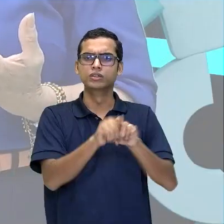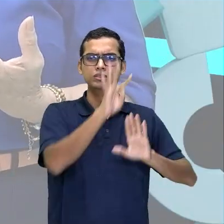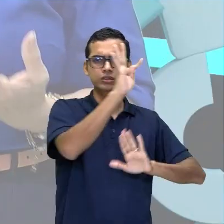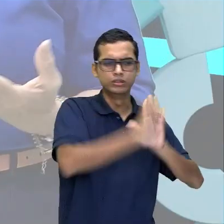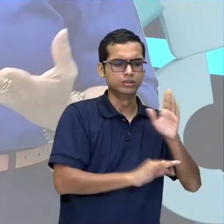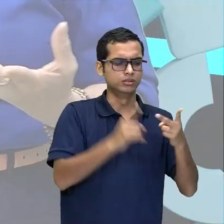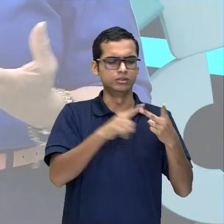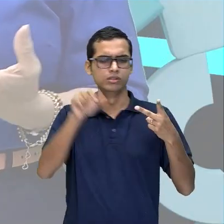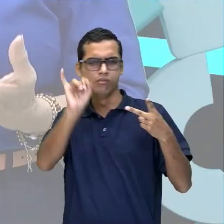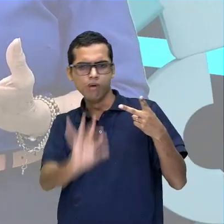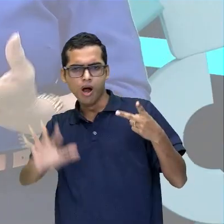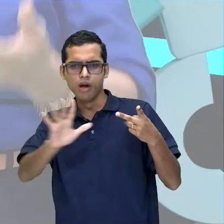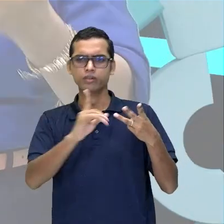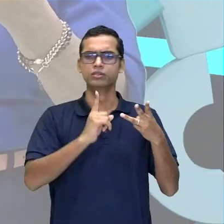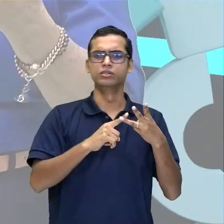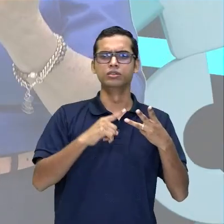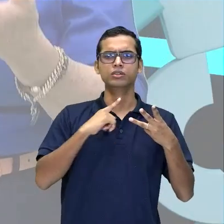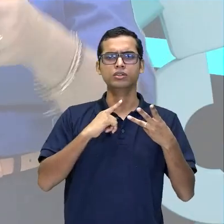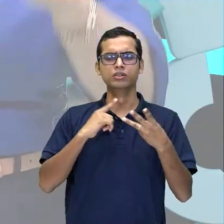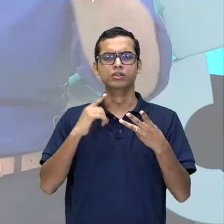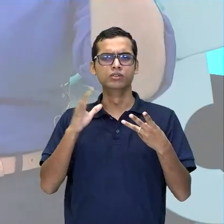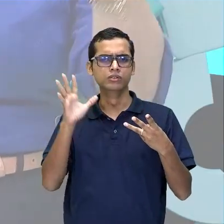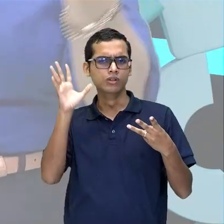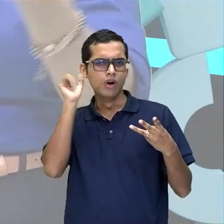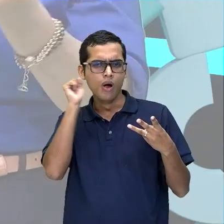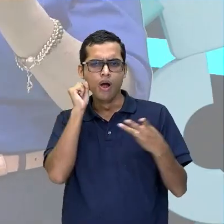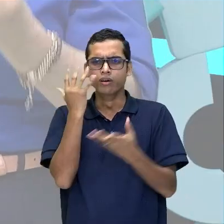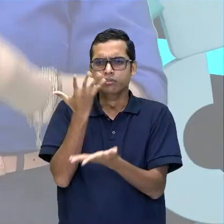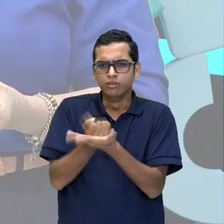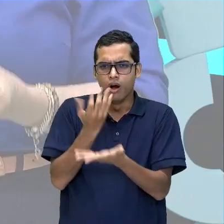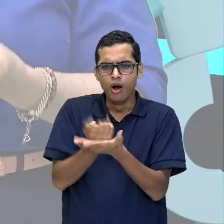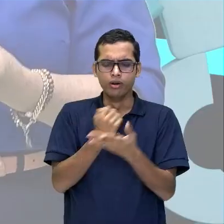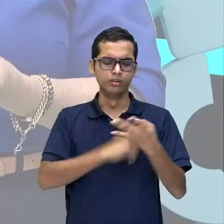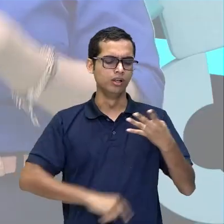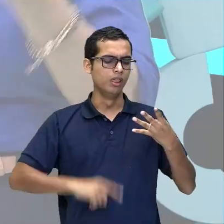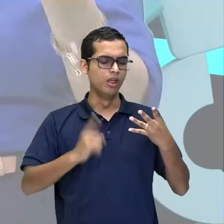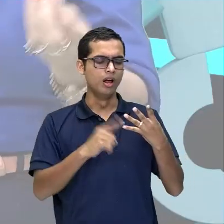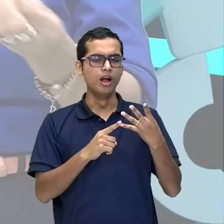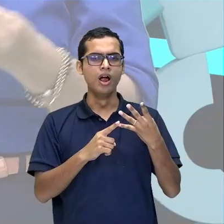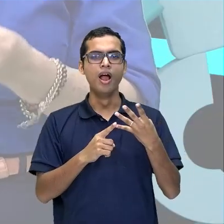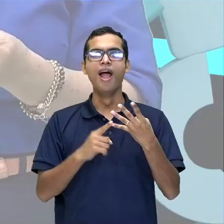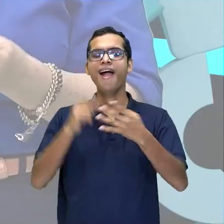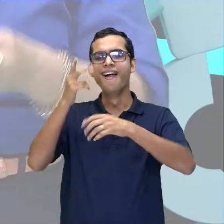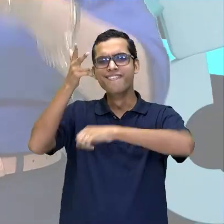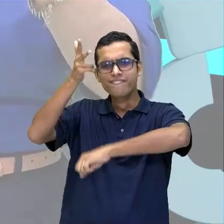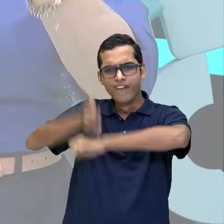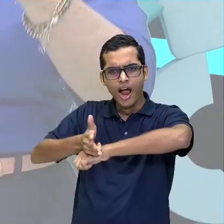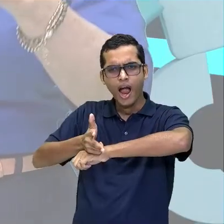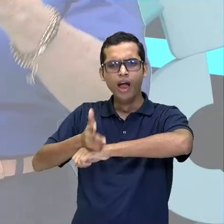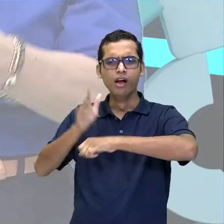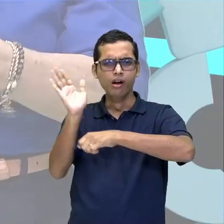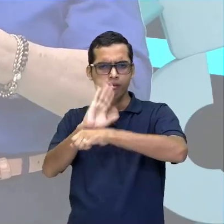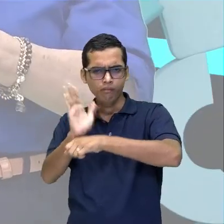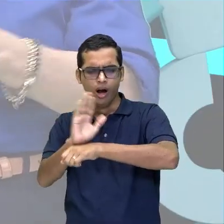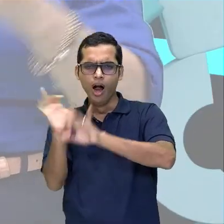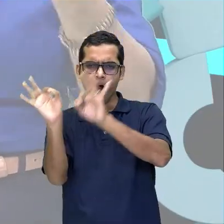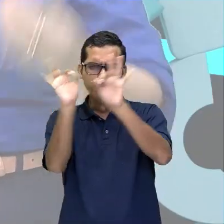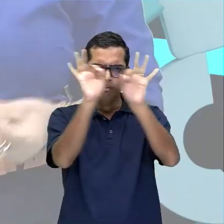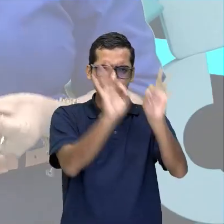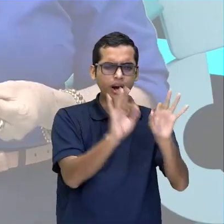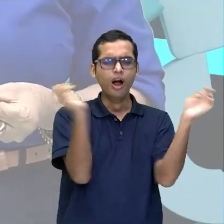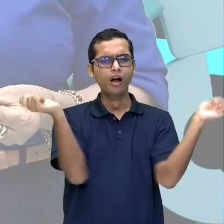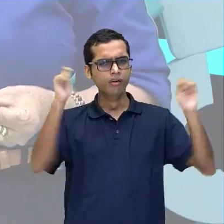imagens, áudio e vídeo. Então, a combinação Isso aí resulta na hipermídia e vai